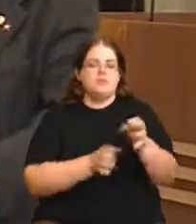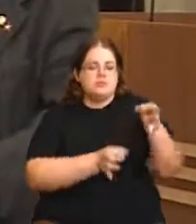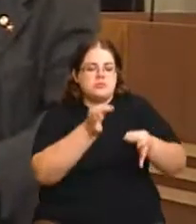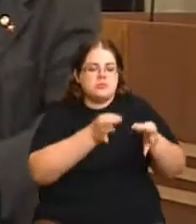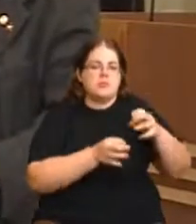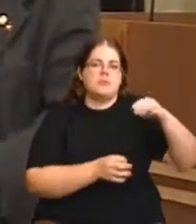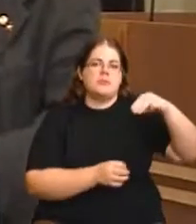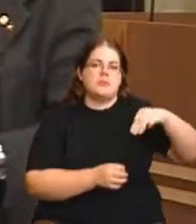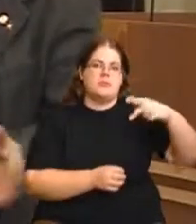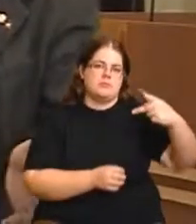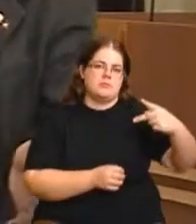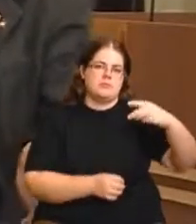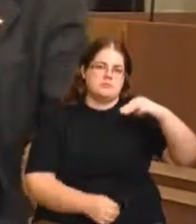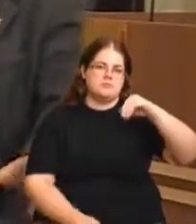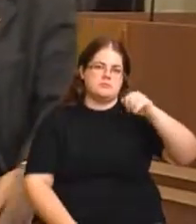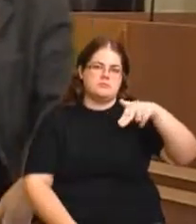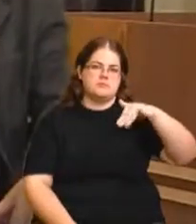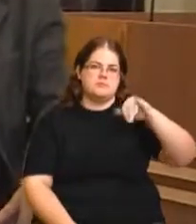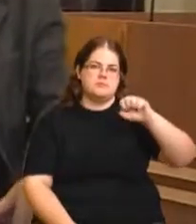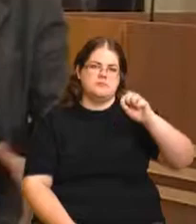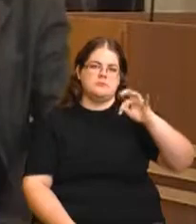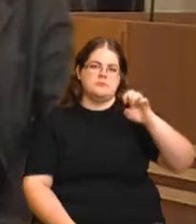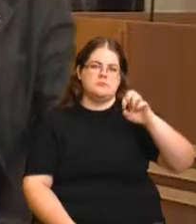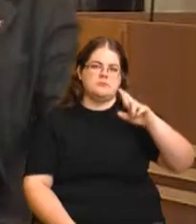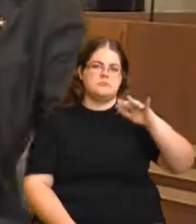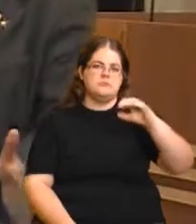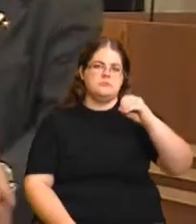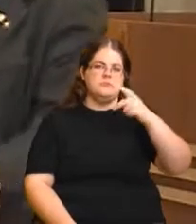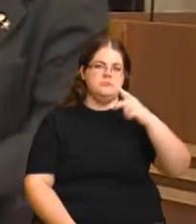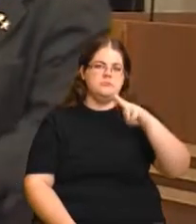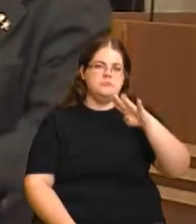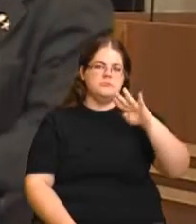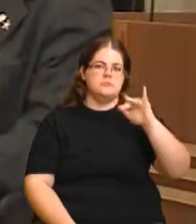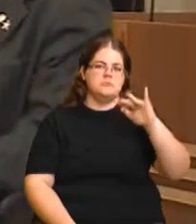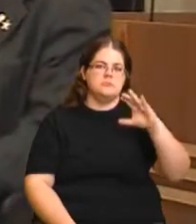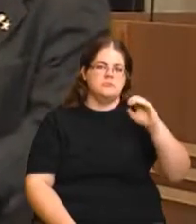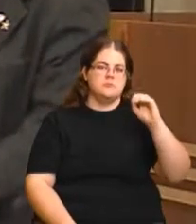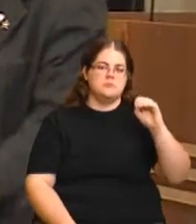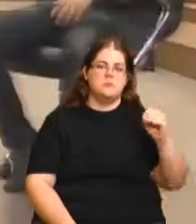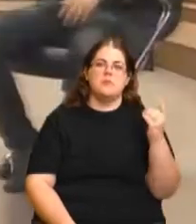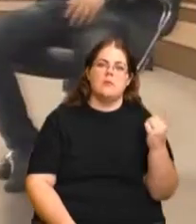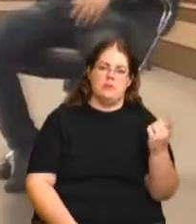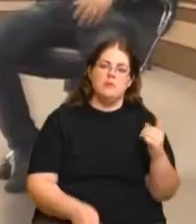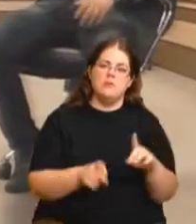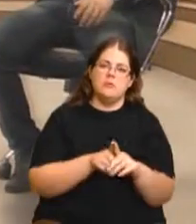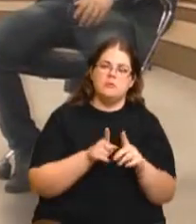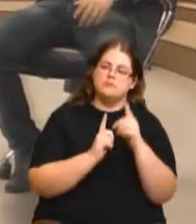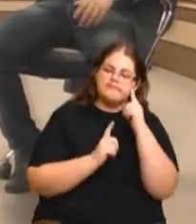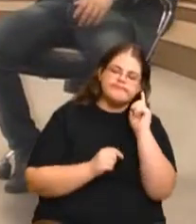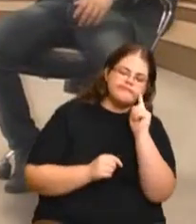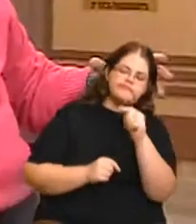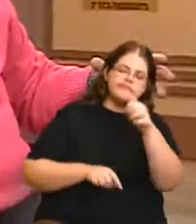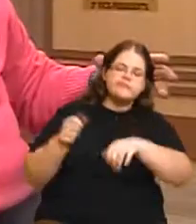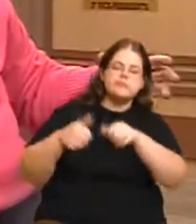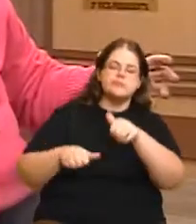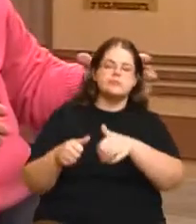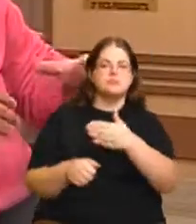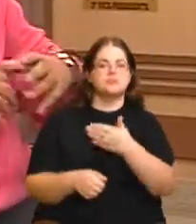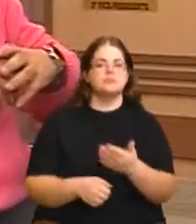está condenando, de modo especial, toda aquela situação do cartel da traumatologia em Pelotas. Nós vivemos um